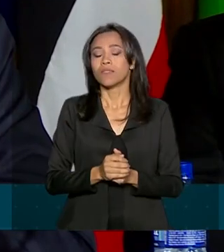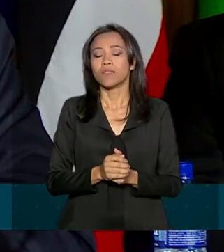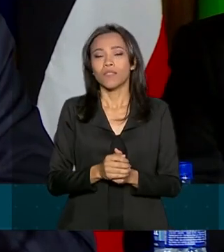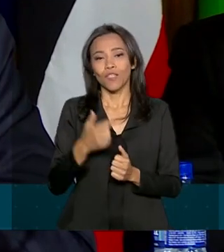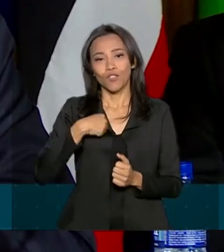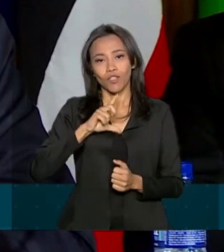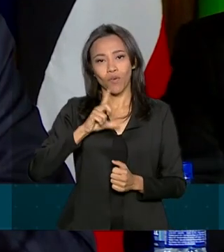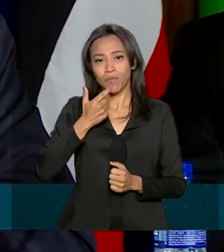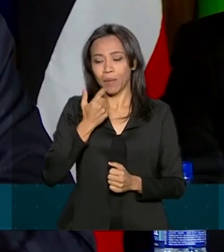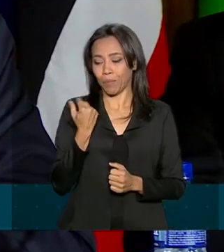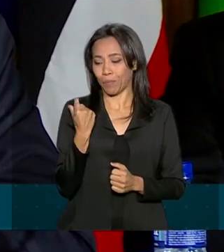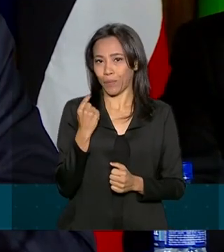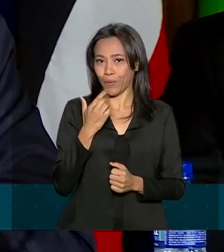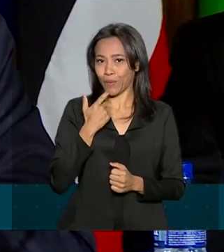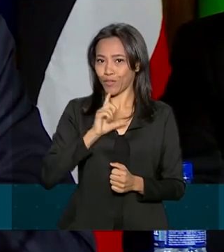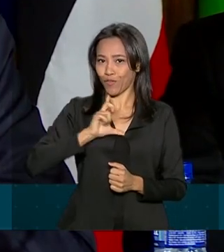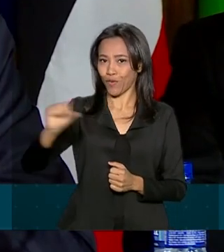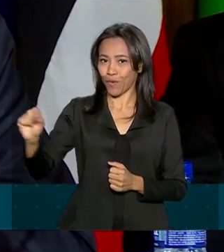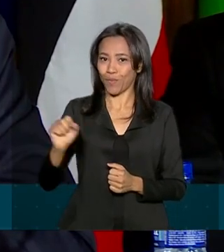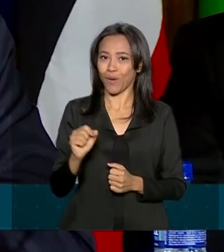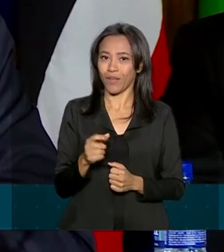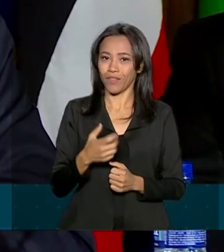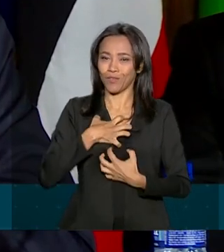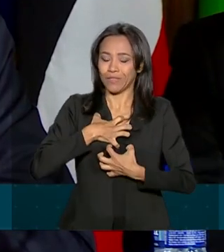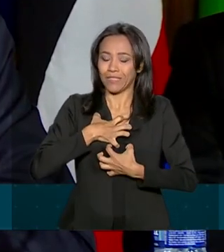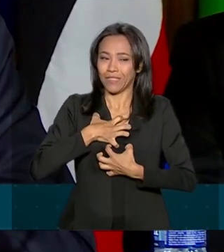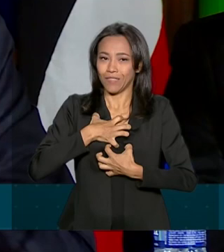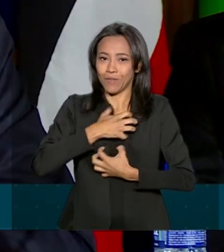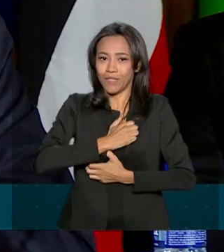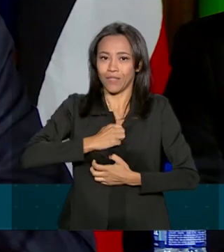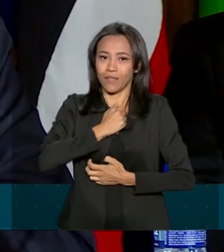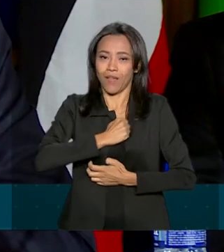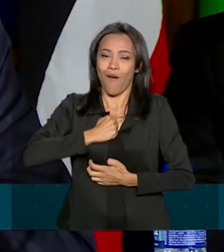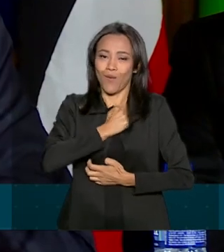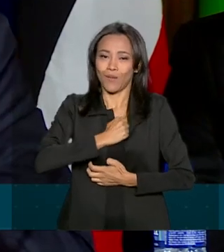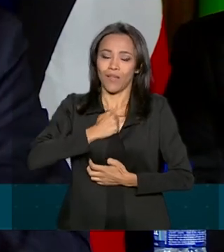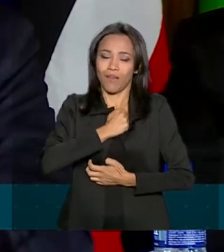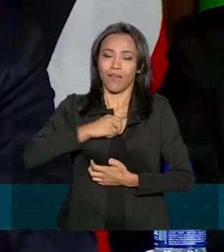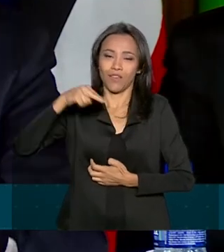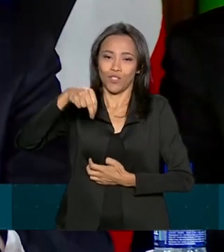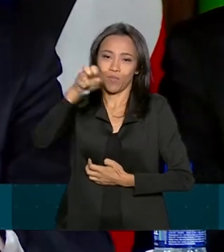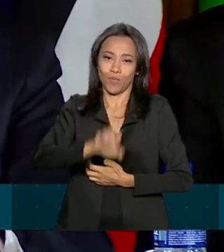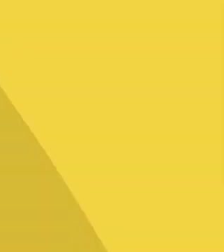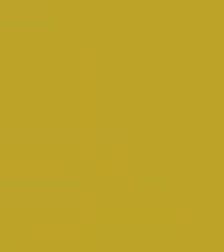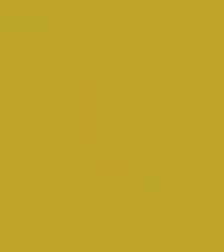como eu vou embora daqui a pouco, confesso que já estou começando a sentir saudades do meu querido Nordeste.